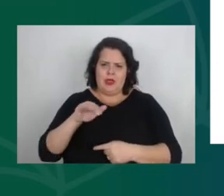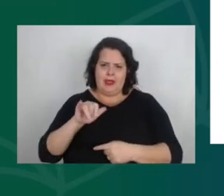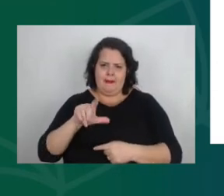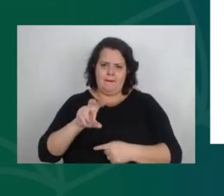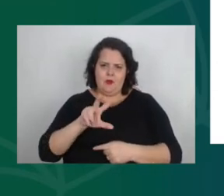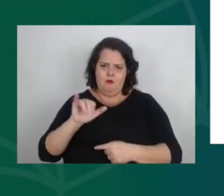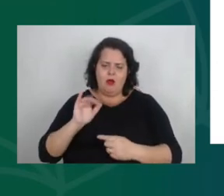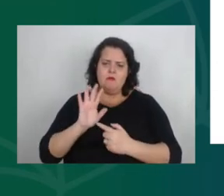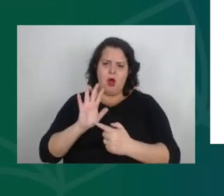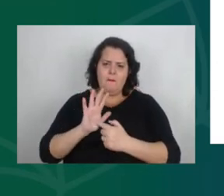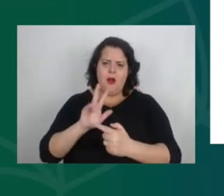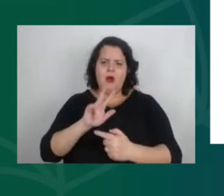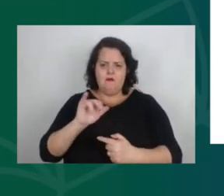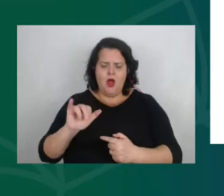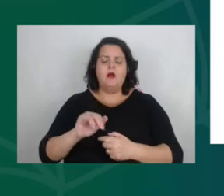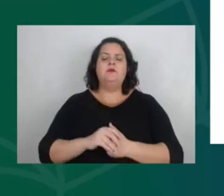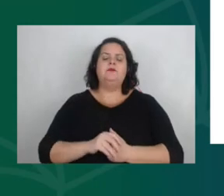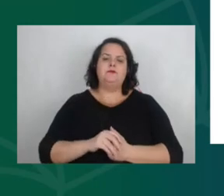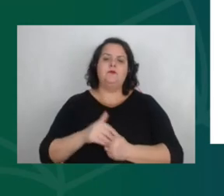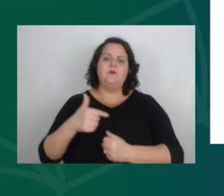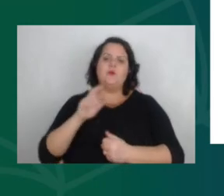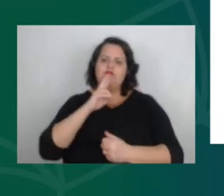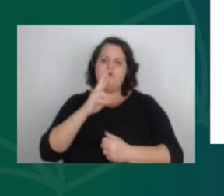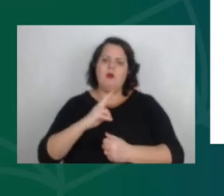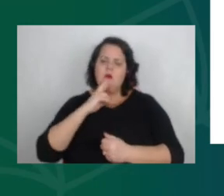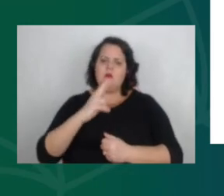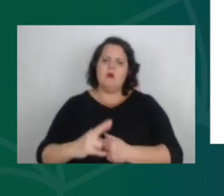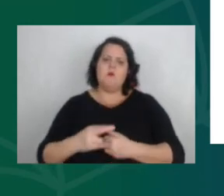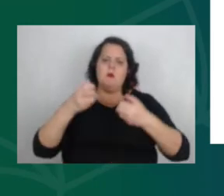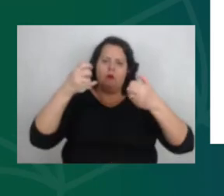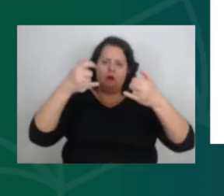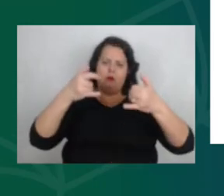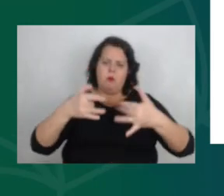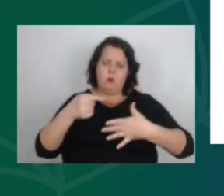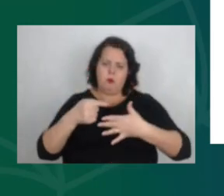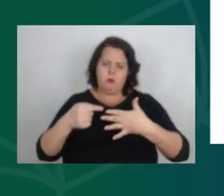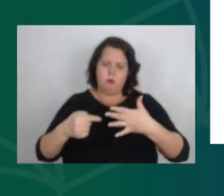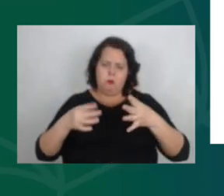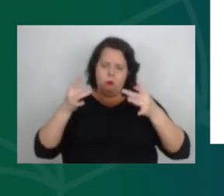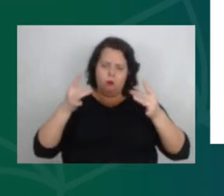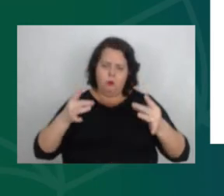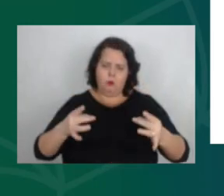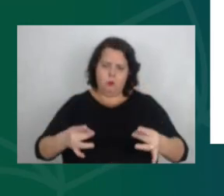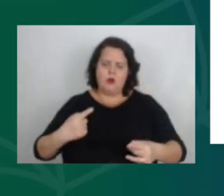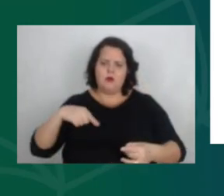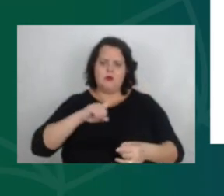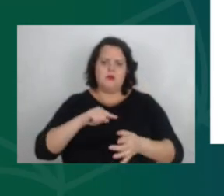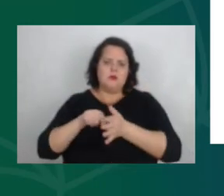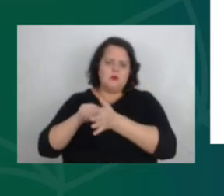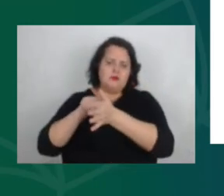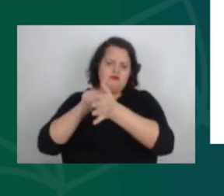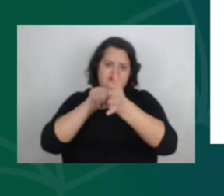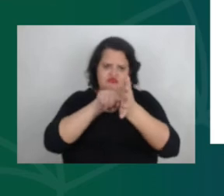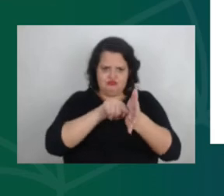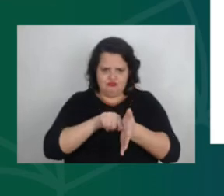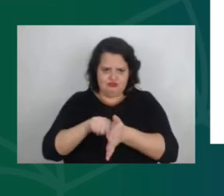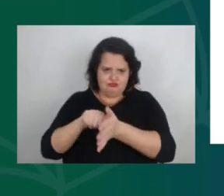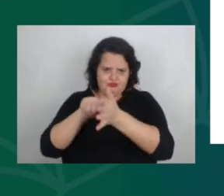resultados mais destrinchar melhor sobre isso. Nós fizemos uma análise, até em colaboração com o